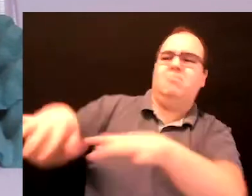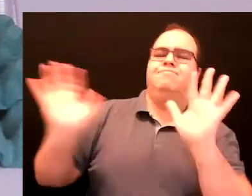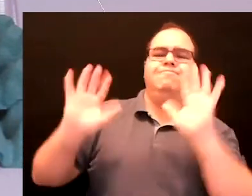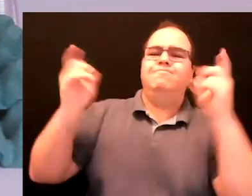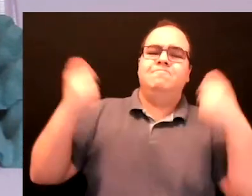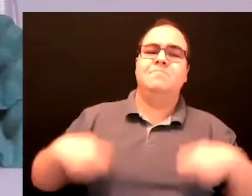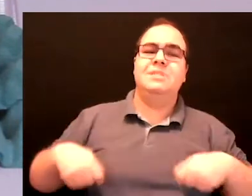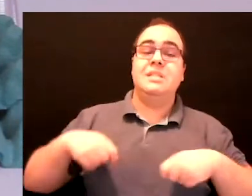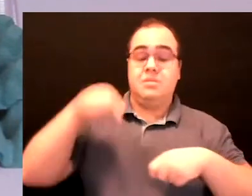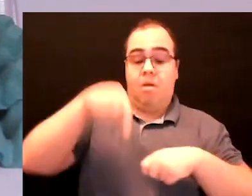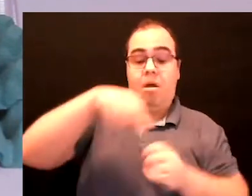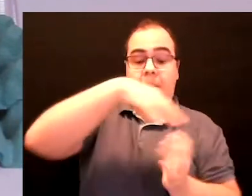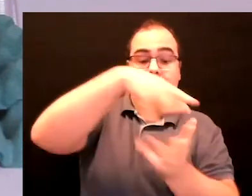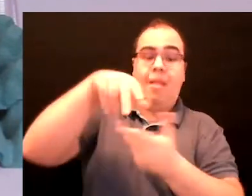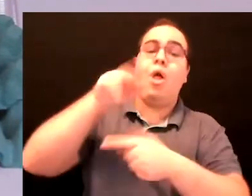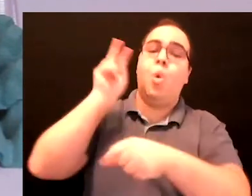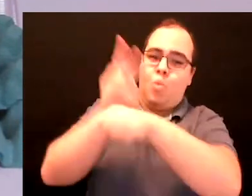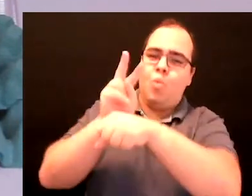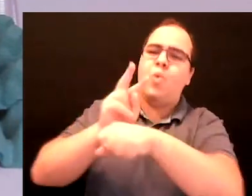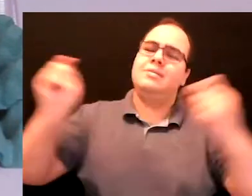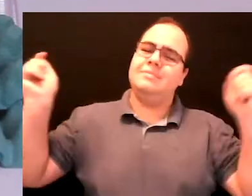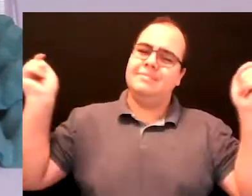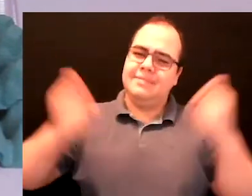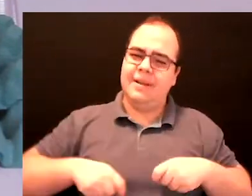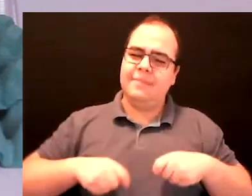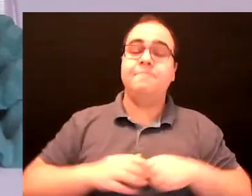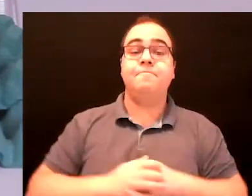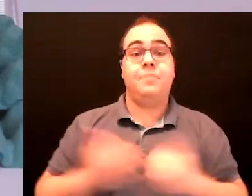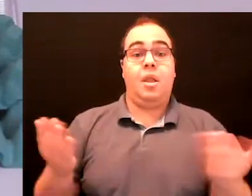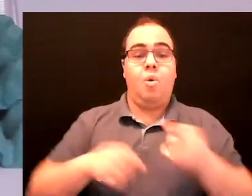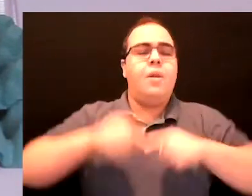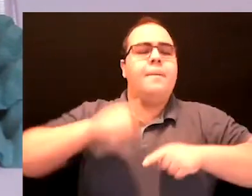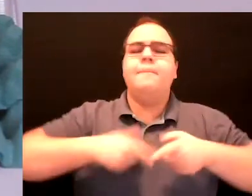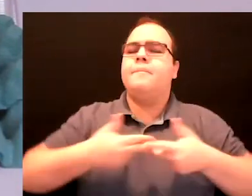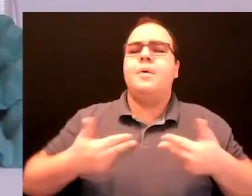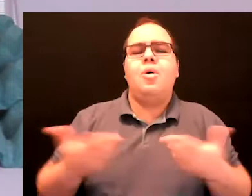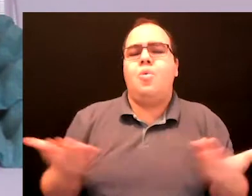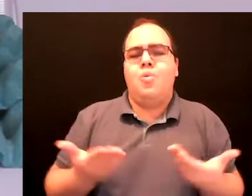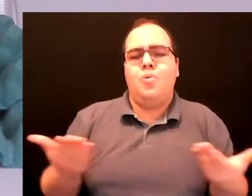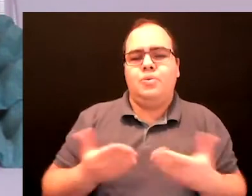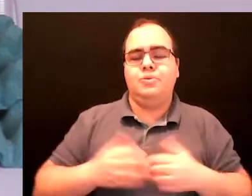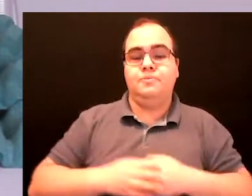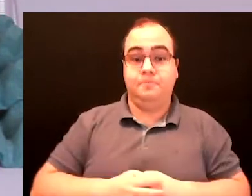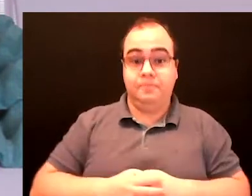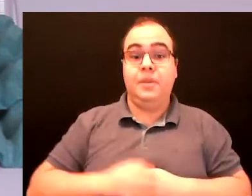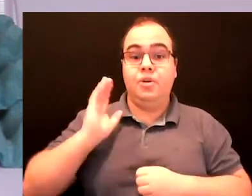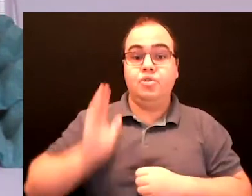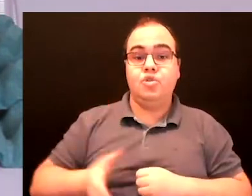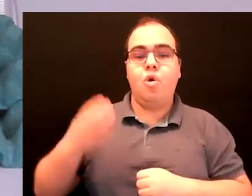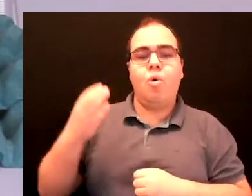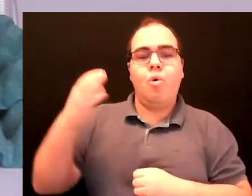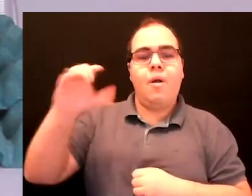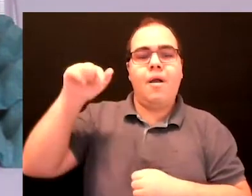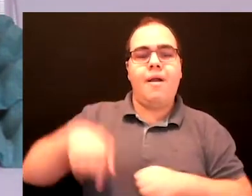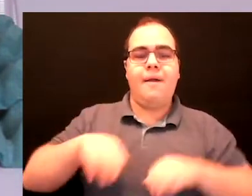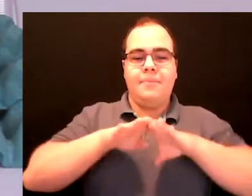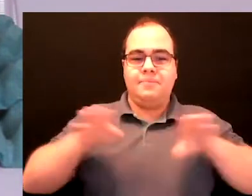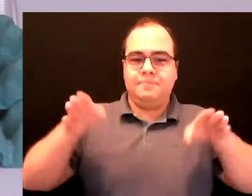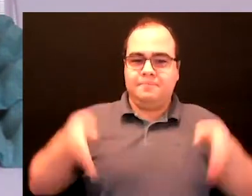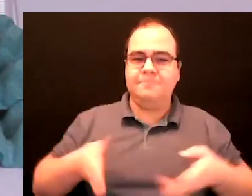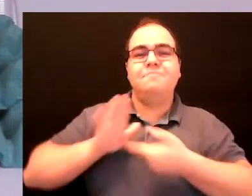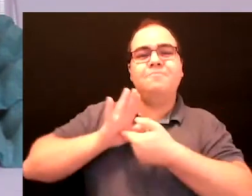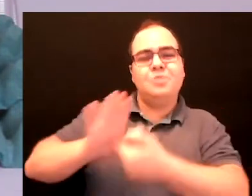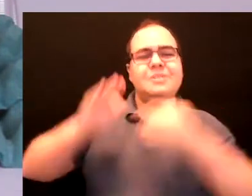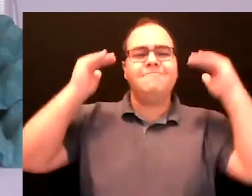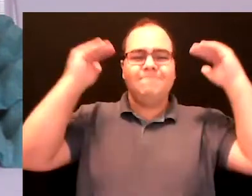planeta. Eu vou apresentar para vocês os materiais que a gente vai utilizar hoje. Eu já coloquei eles aqui na minha mesa e vou apresentando um a